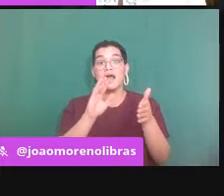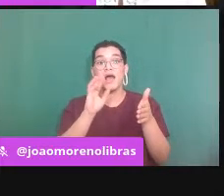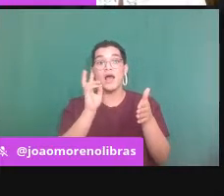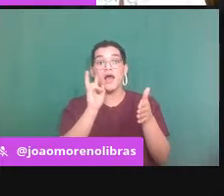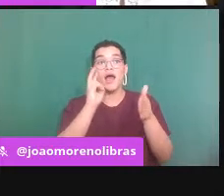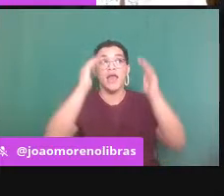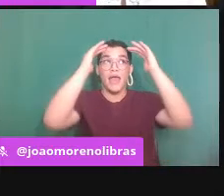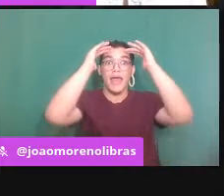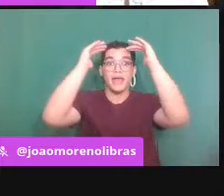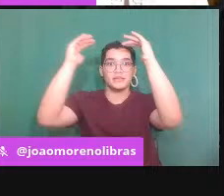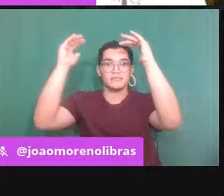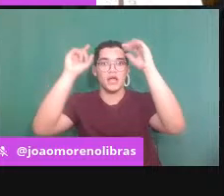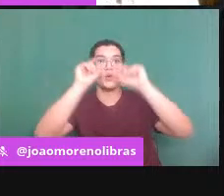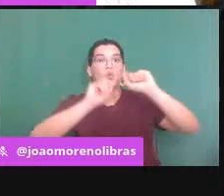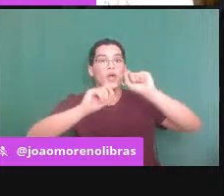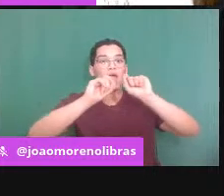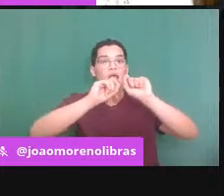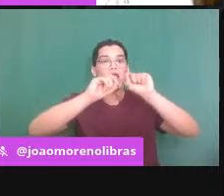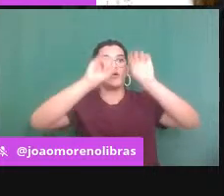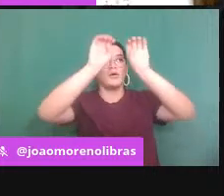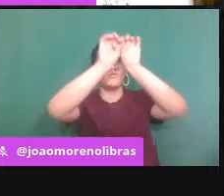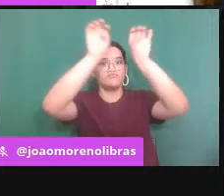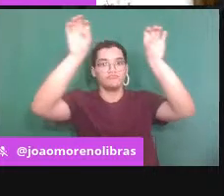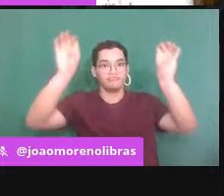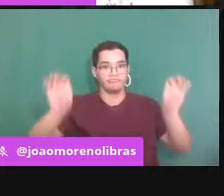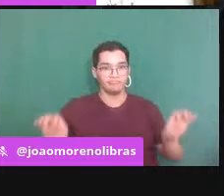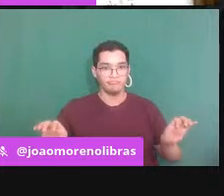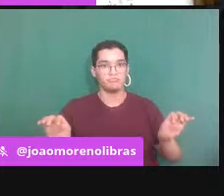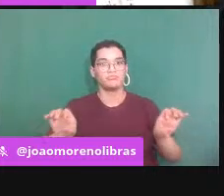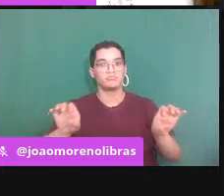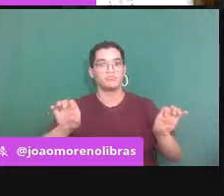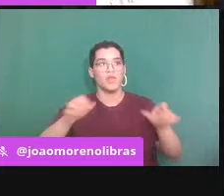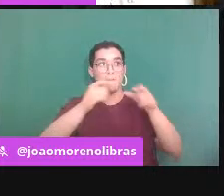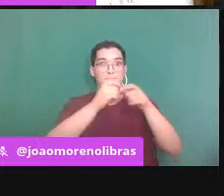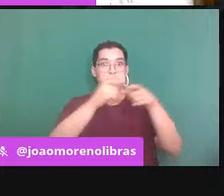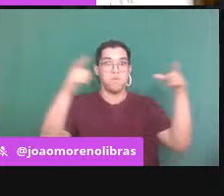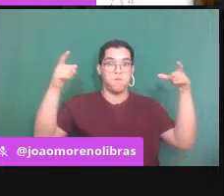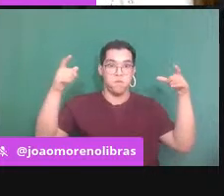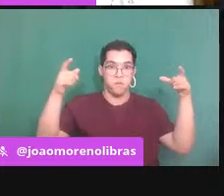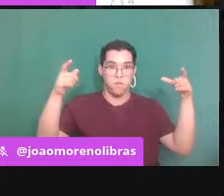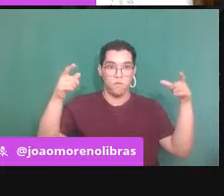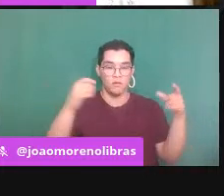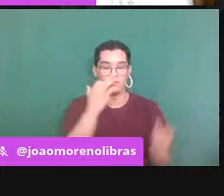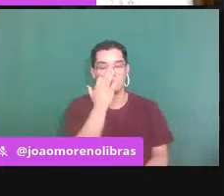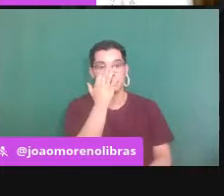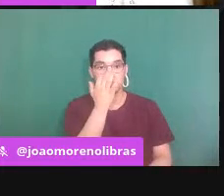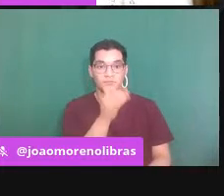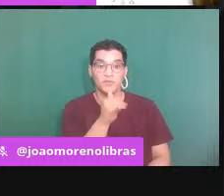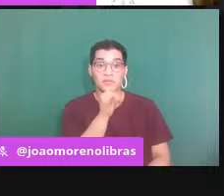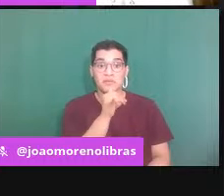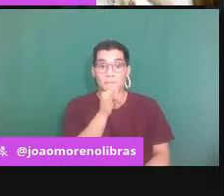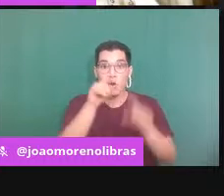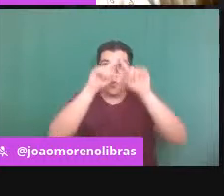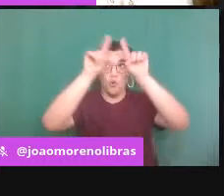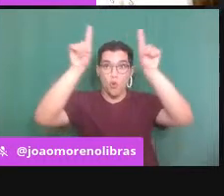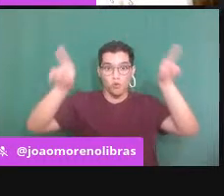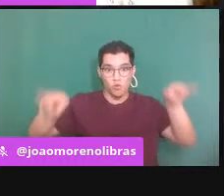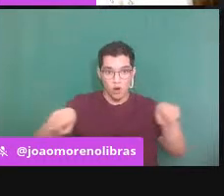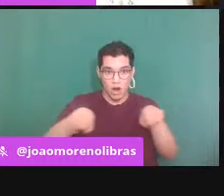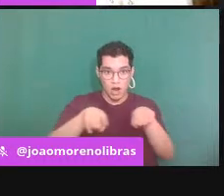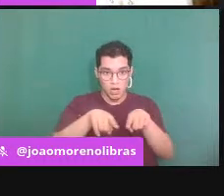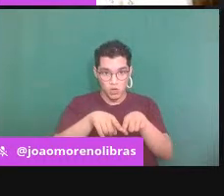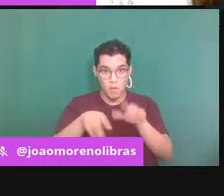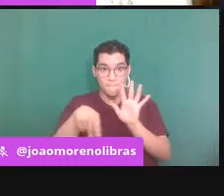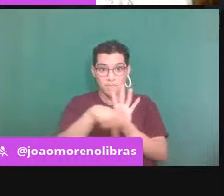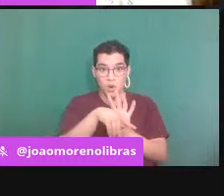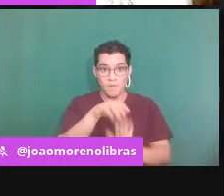daí poderia dizer, então, que segundo esse quadro da TT, né, eu vou falar de uma